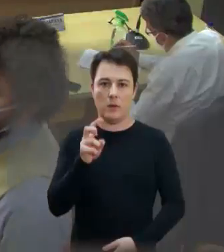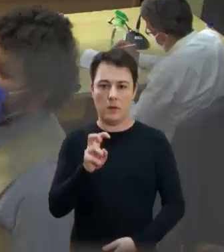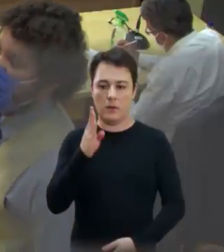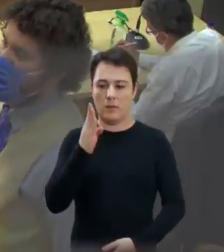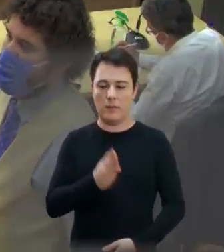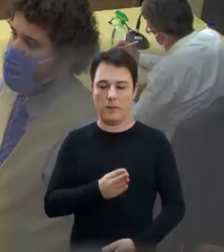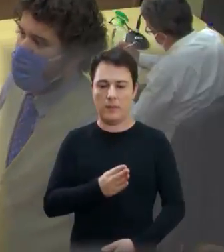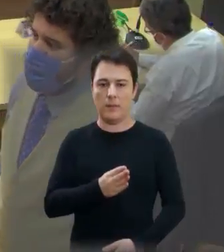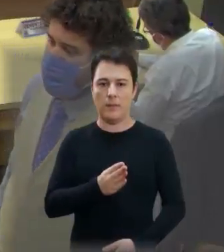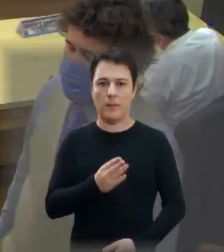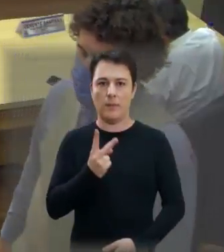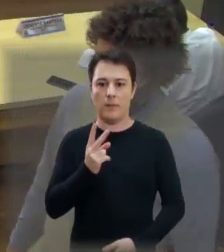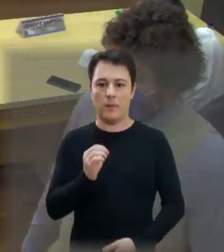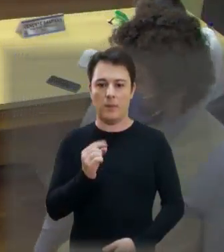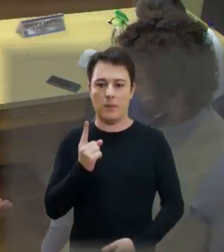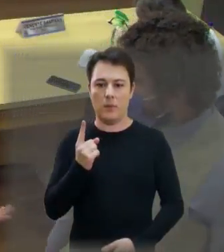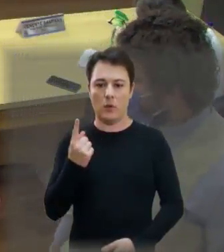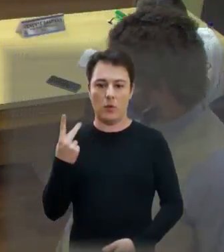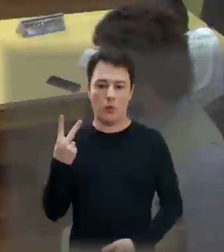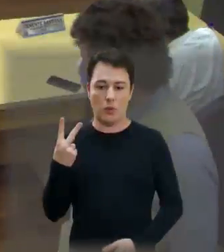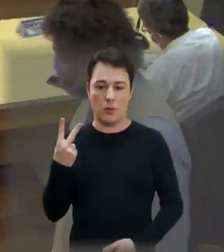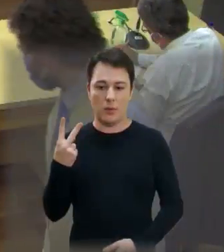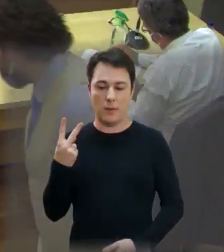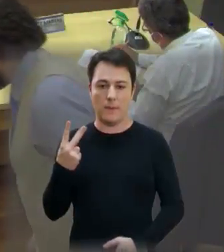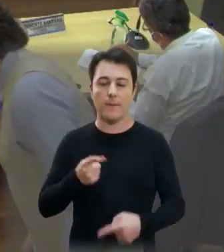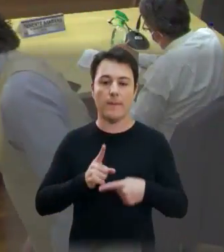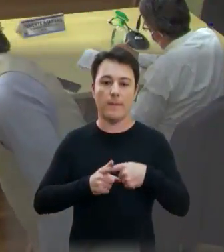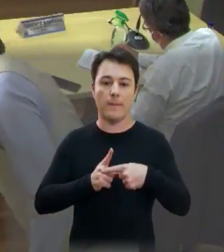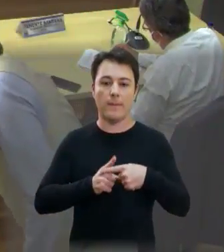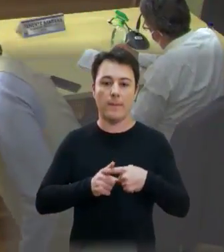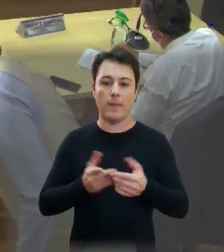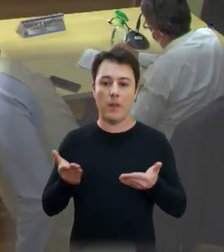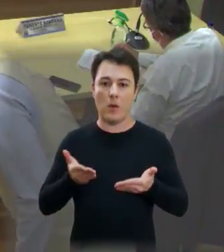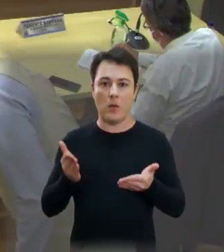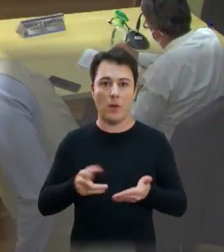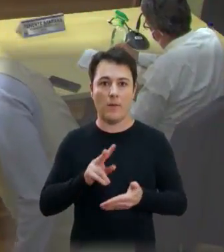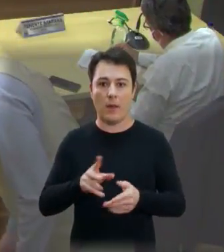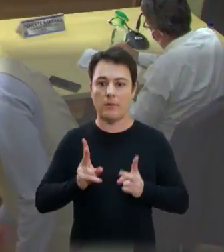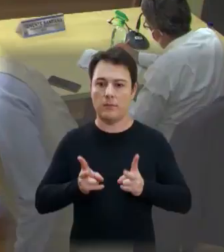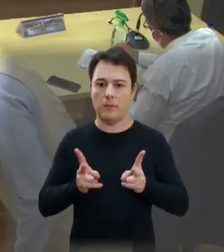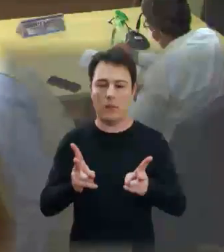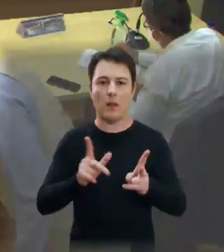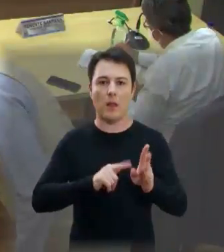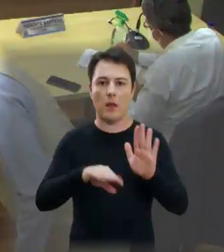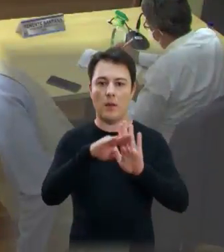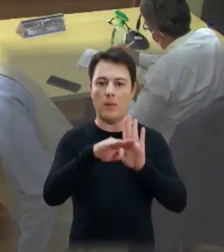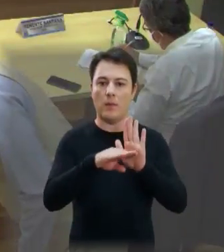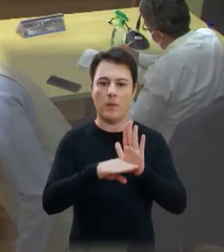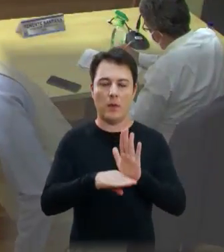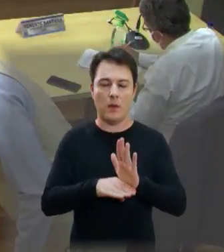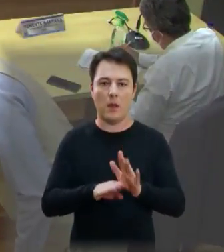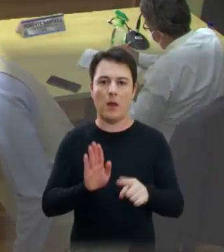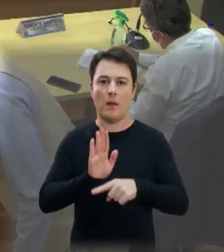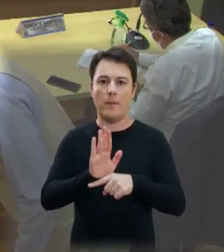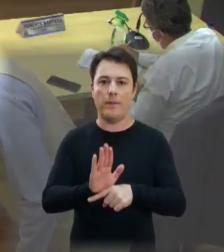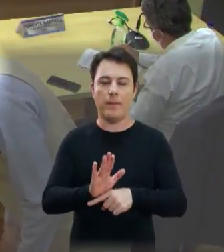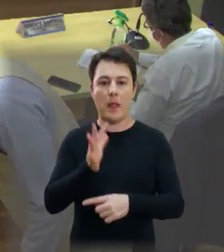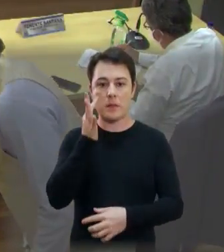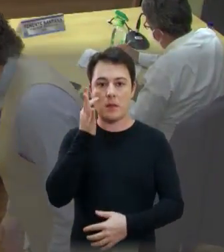de 17 de setembro de 2012, de modo a tornar permanentes o Programa Nacional de Apoio à